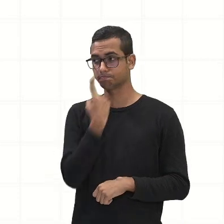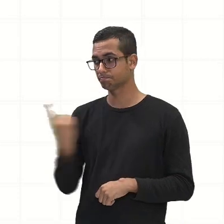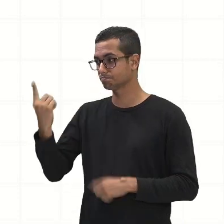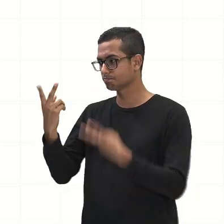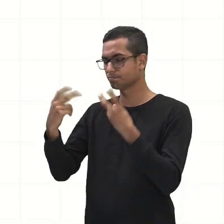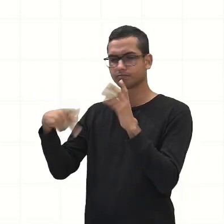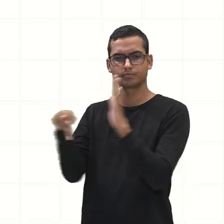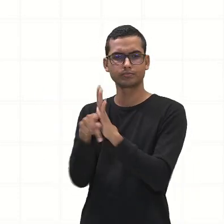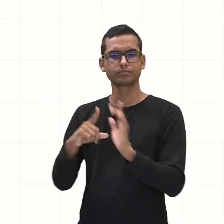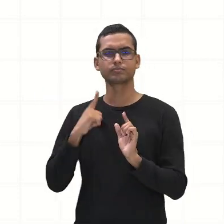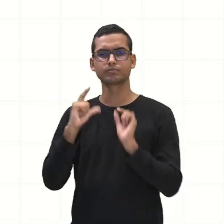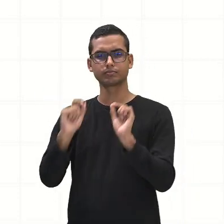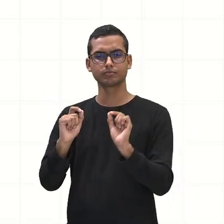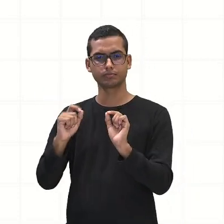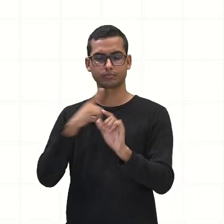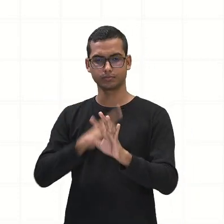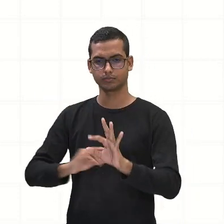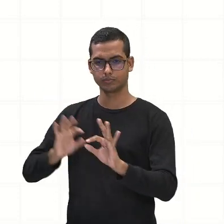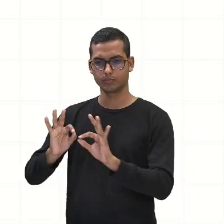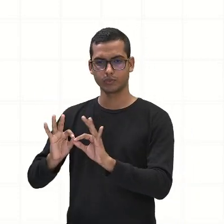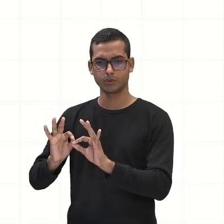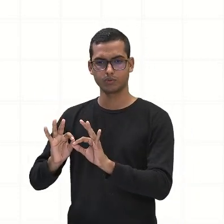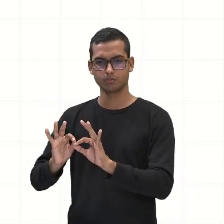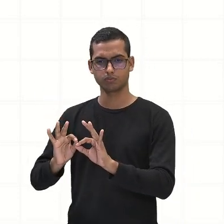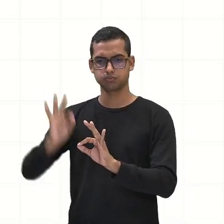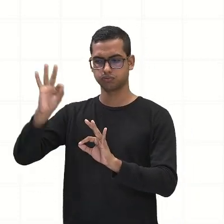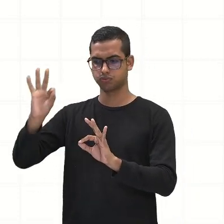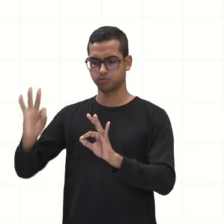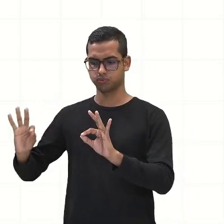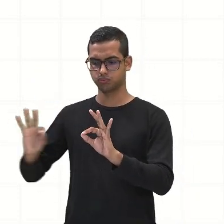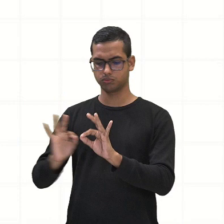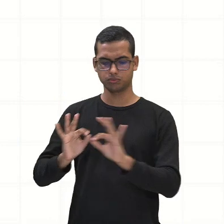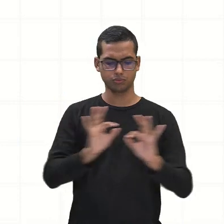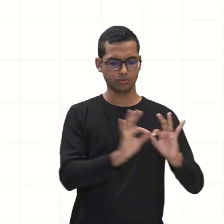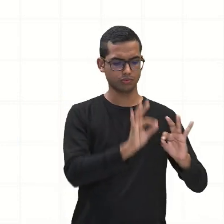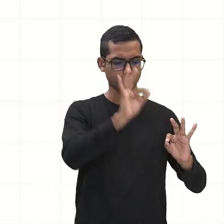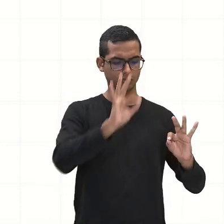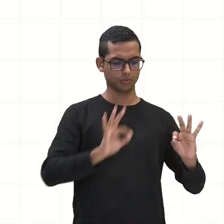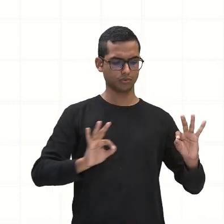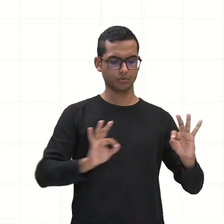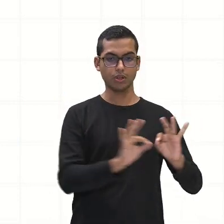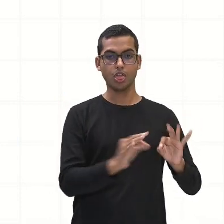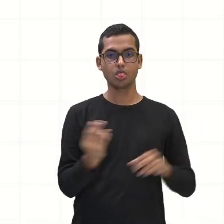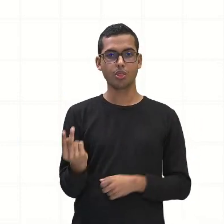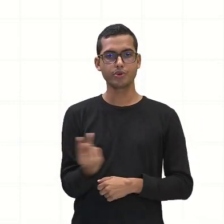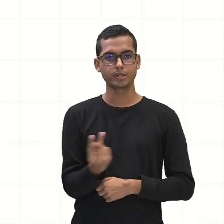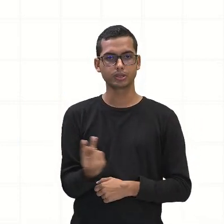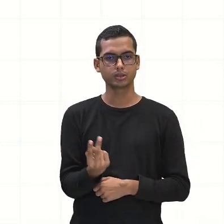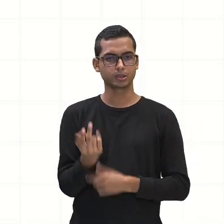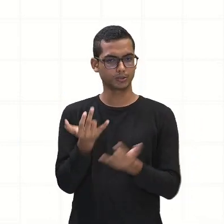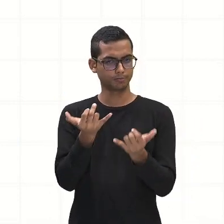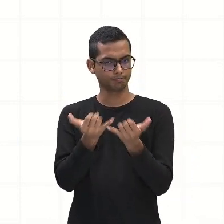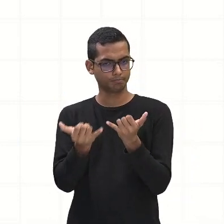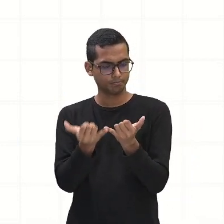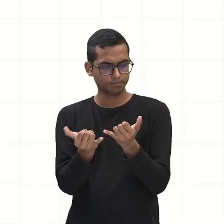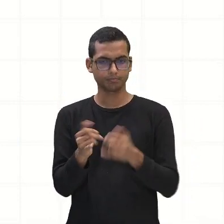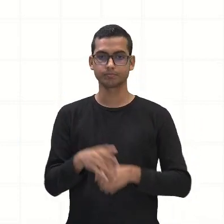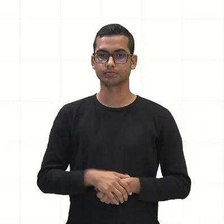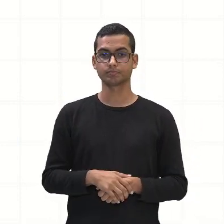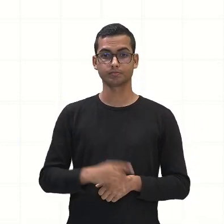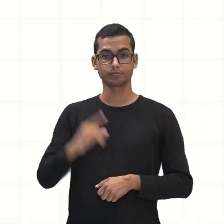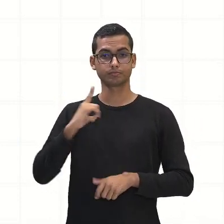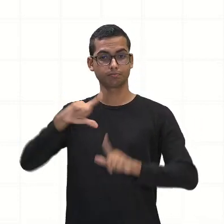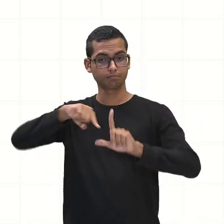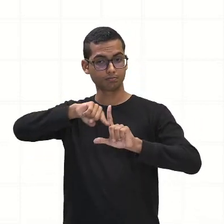correto? E aí, o que é que eu sei sobre esses 2 triângulos? Eles têm um ângulo em